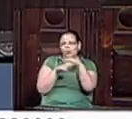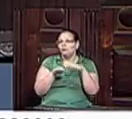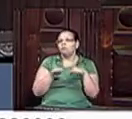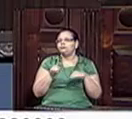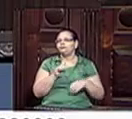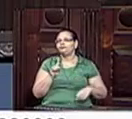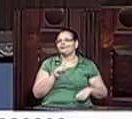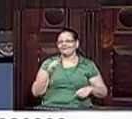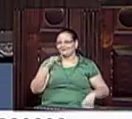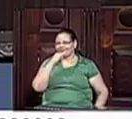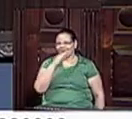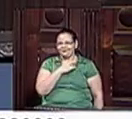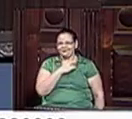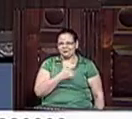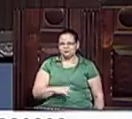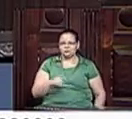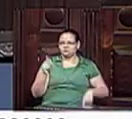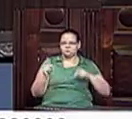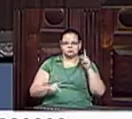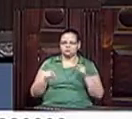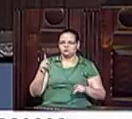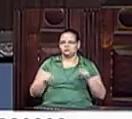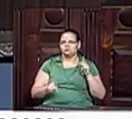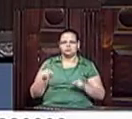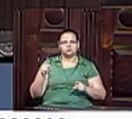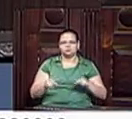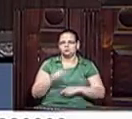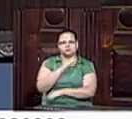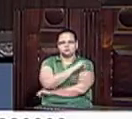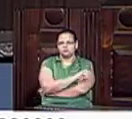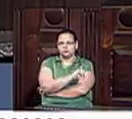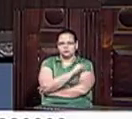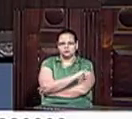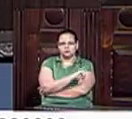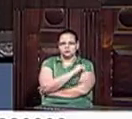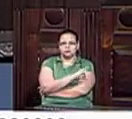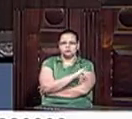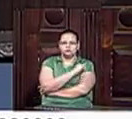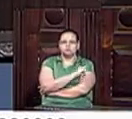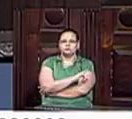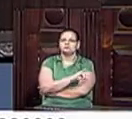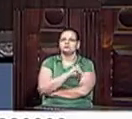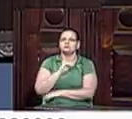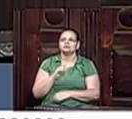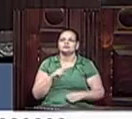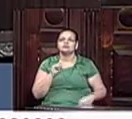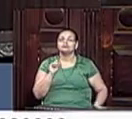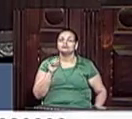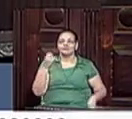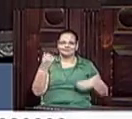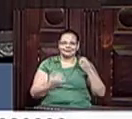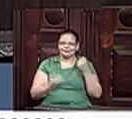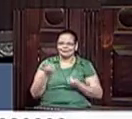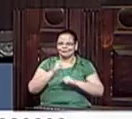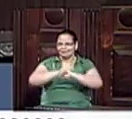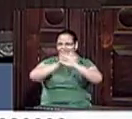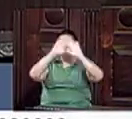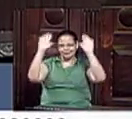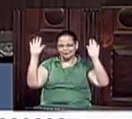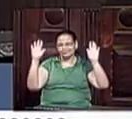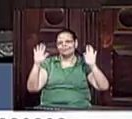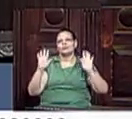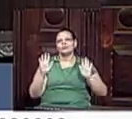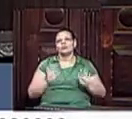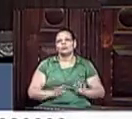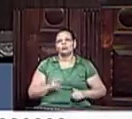com o drama da população fluminense. Isto é uma definição clara